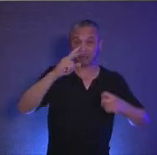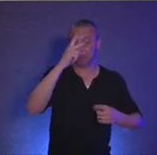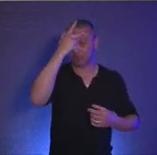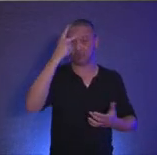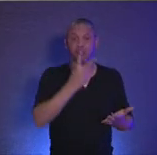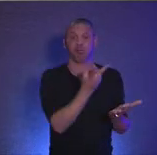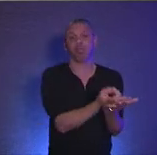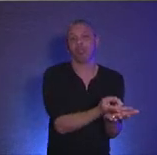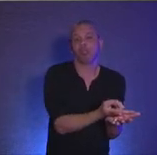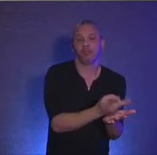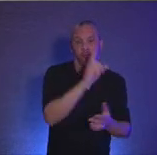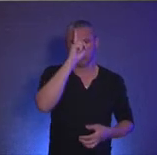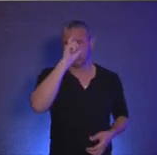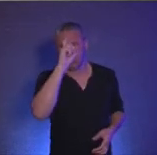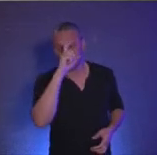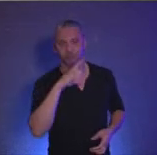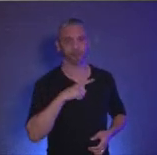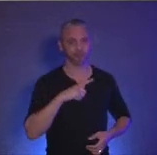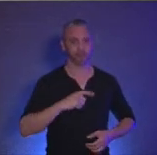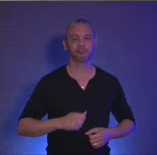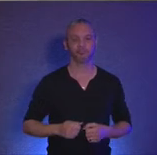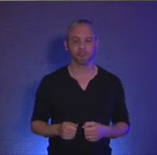né, nos hospitais,